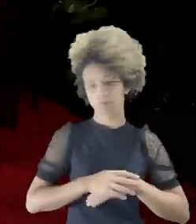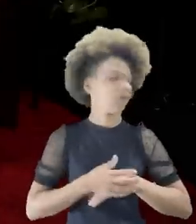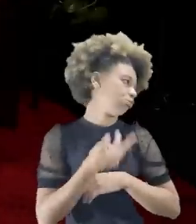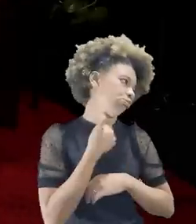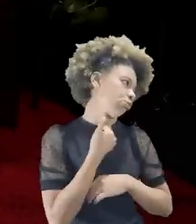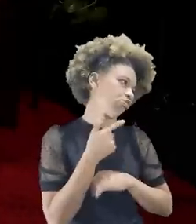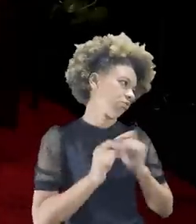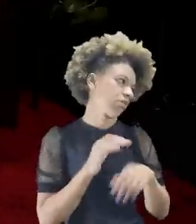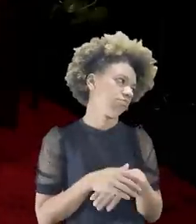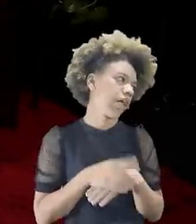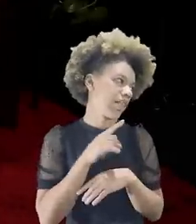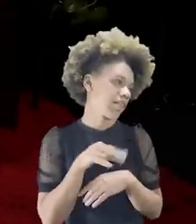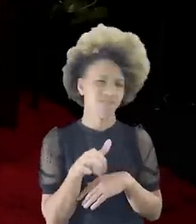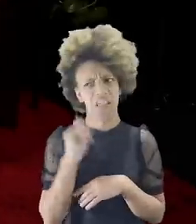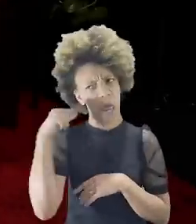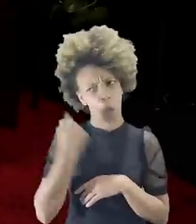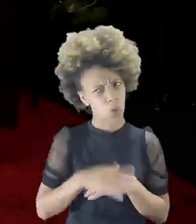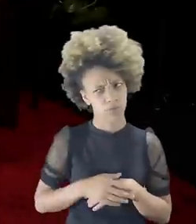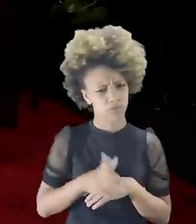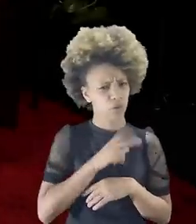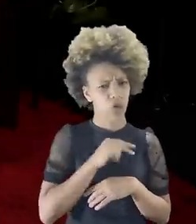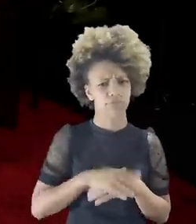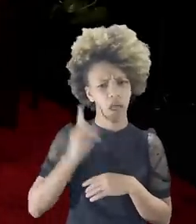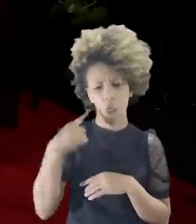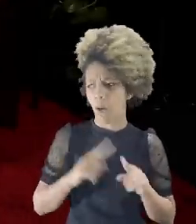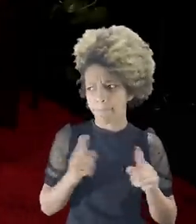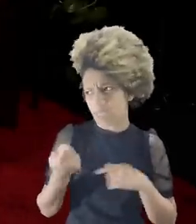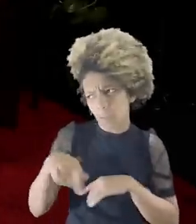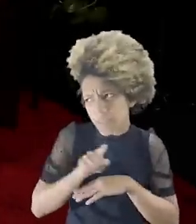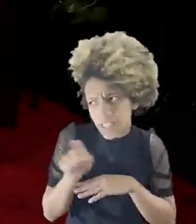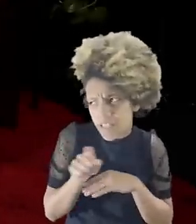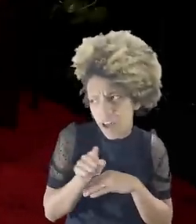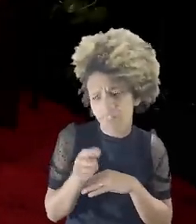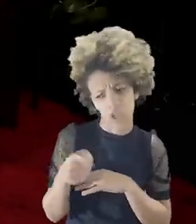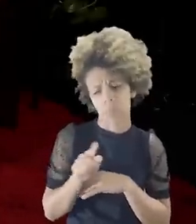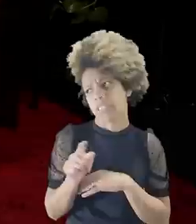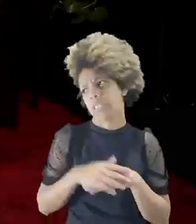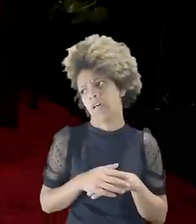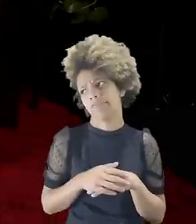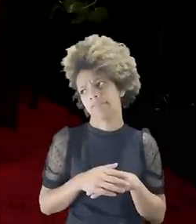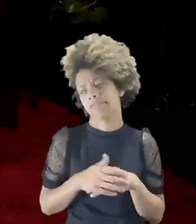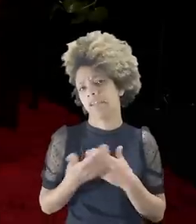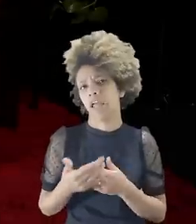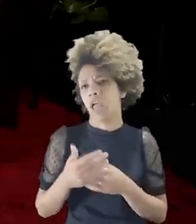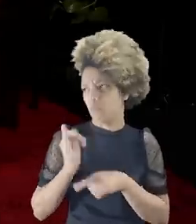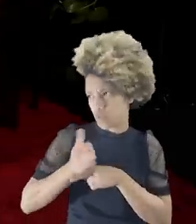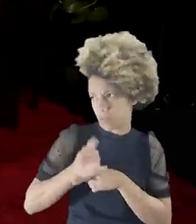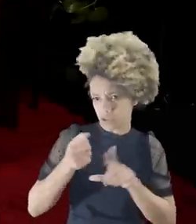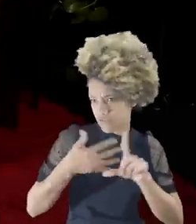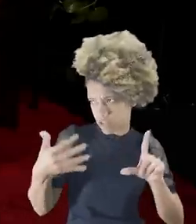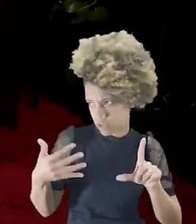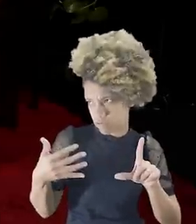um tênis Rodman assim não é muito louco cara nossa senhora não precisava disso né não sei se vocês viram lá o documentário